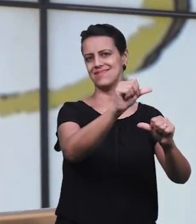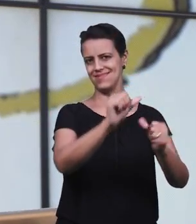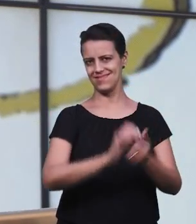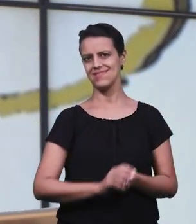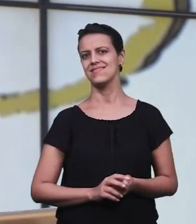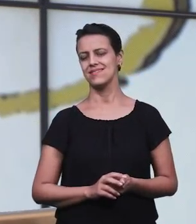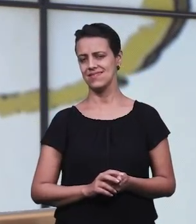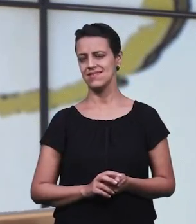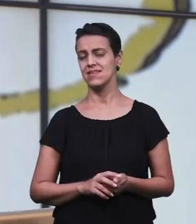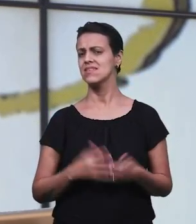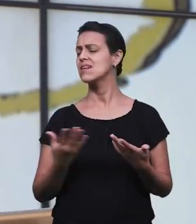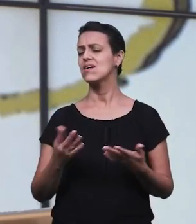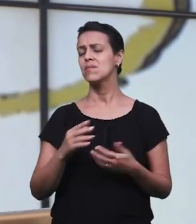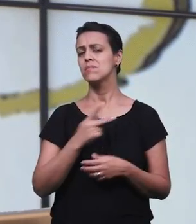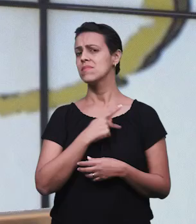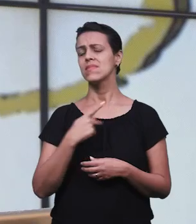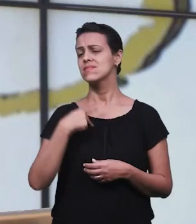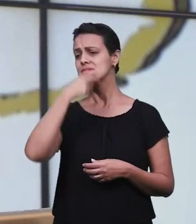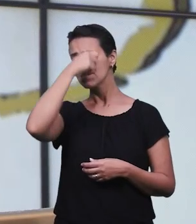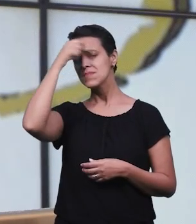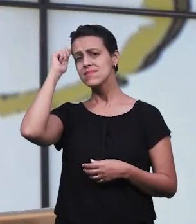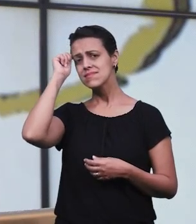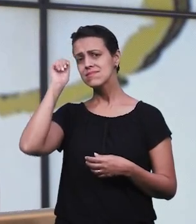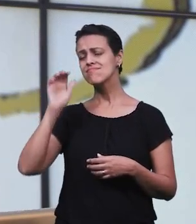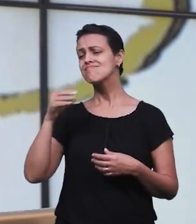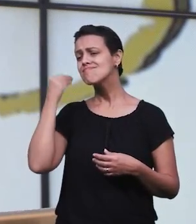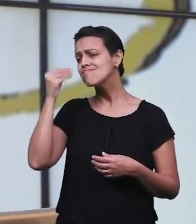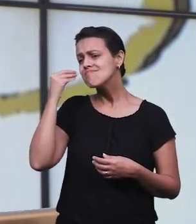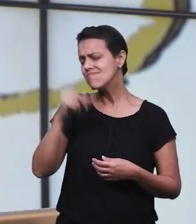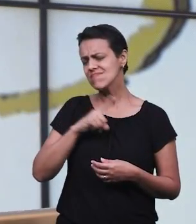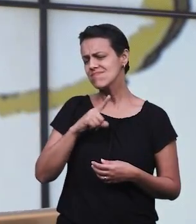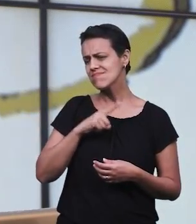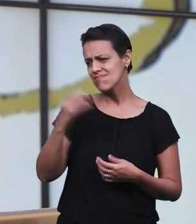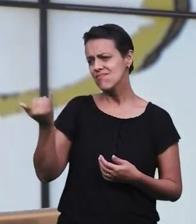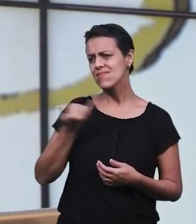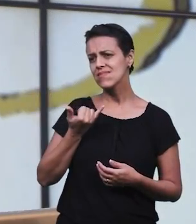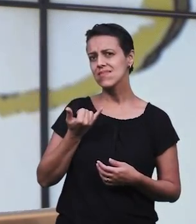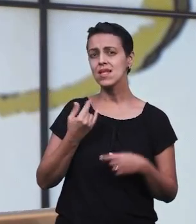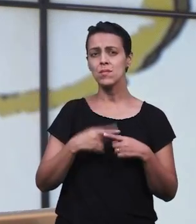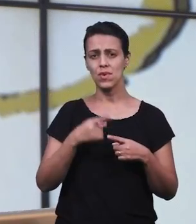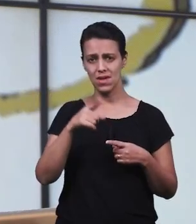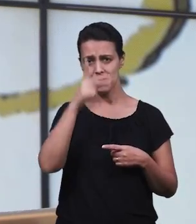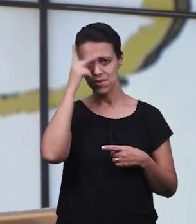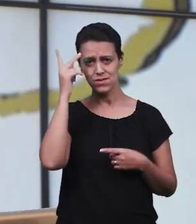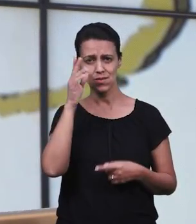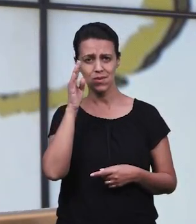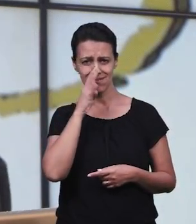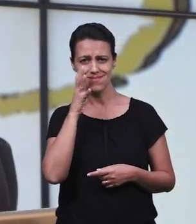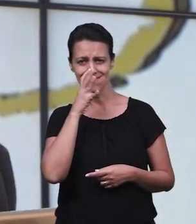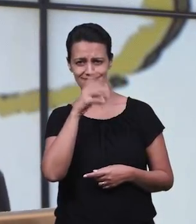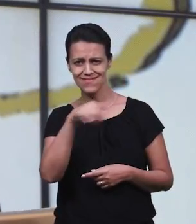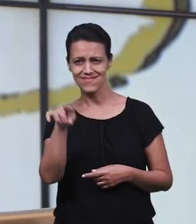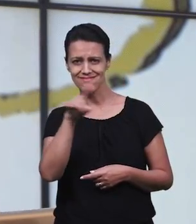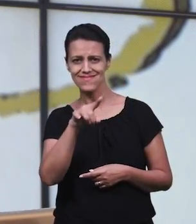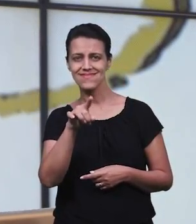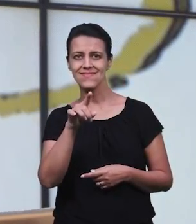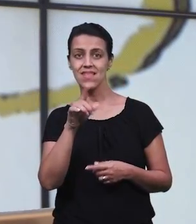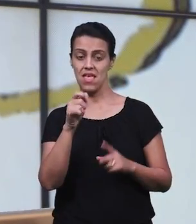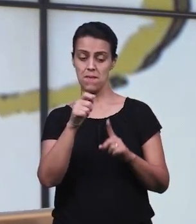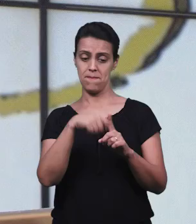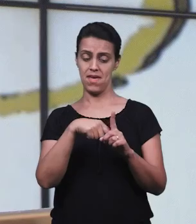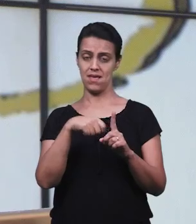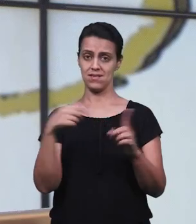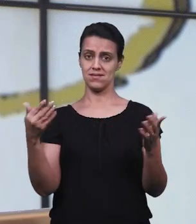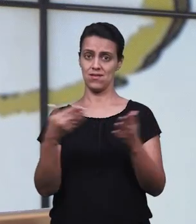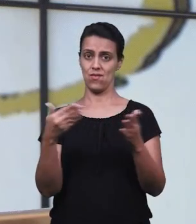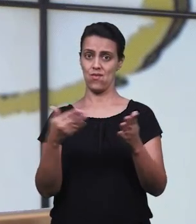há experiências que você possa trazer dos irmãos ali, porque... Para quem está nos assistindo é muito interessante, porque, por exemplo, nesse mês nós estamos orando